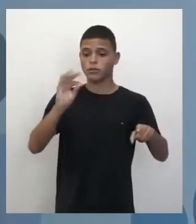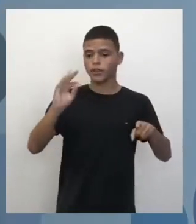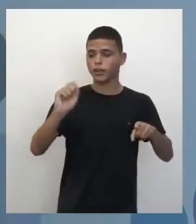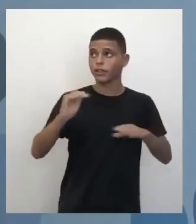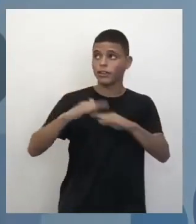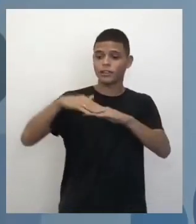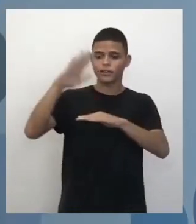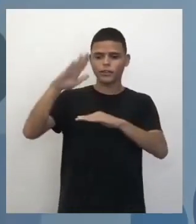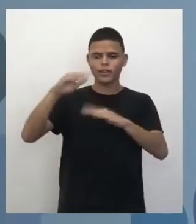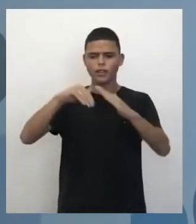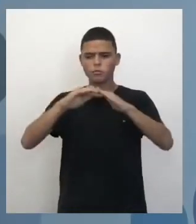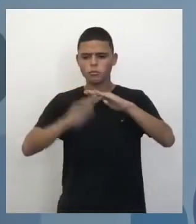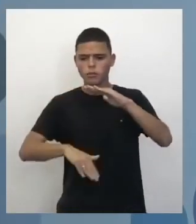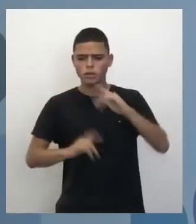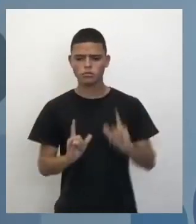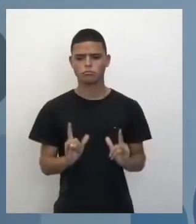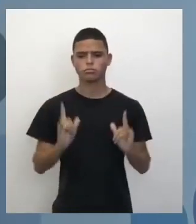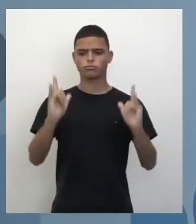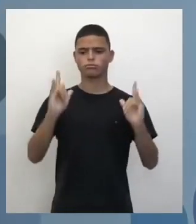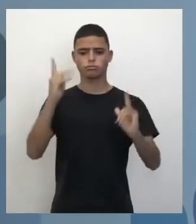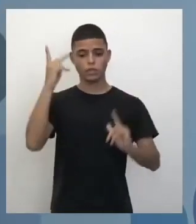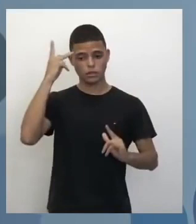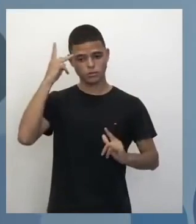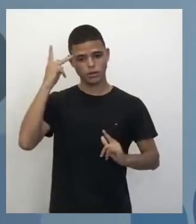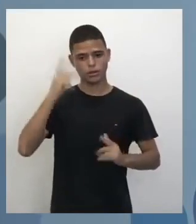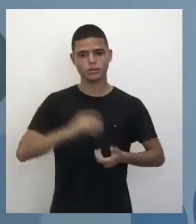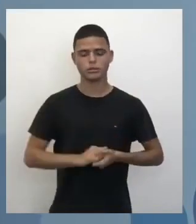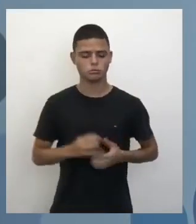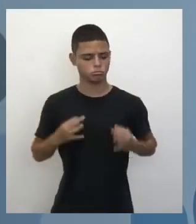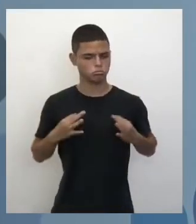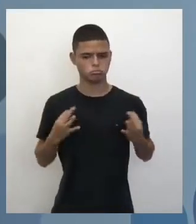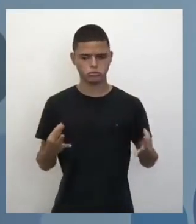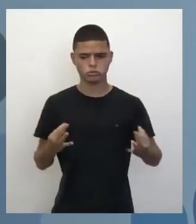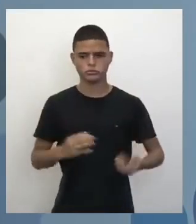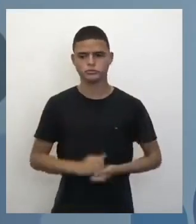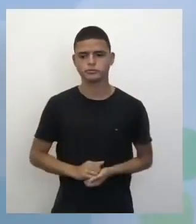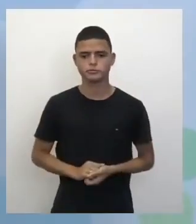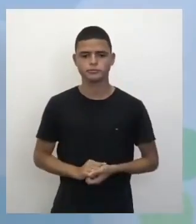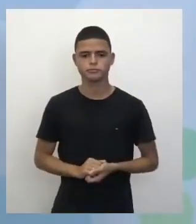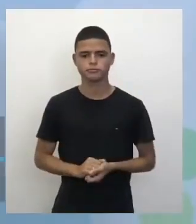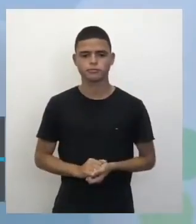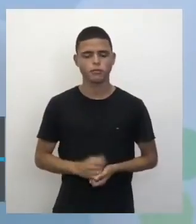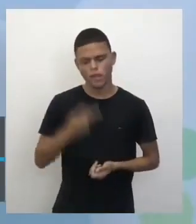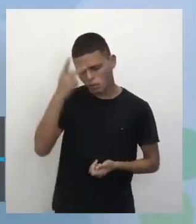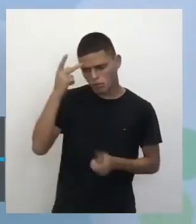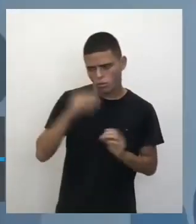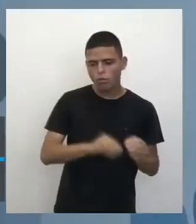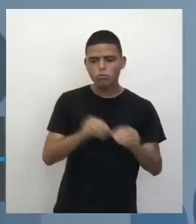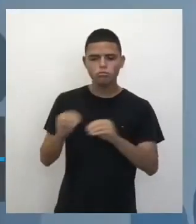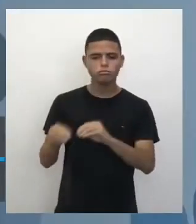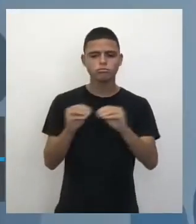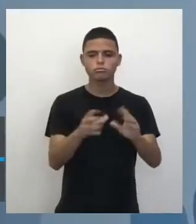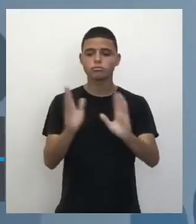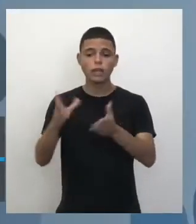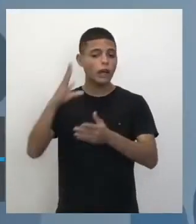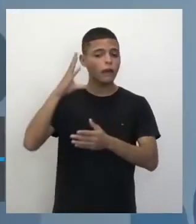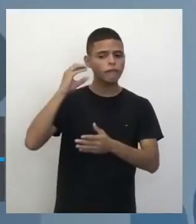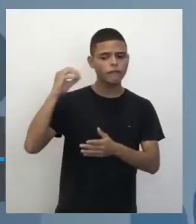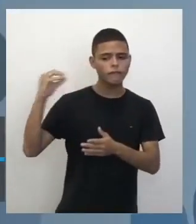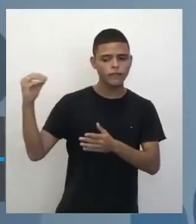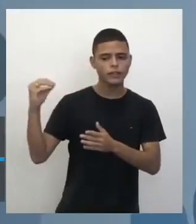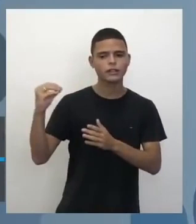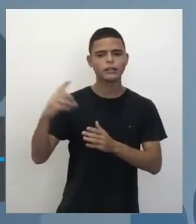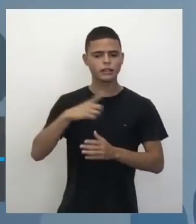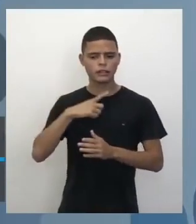São Paulo iluminada, certo? Chique. Chique, sofisticado. Gente viajada, né? Nossa, gente que